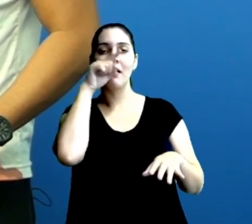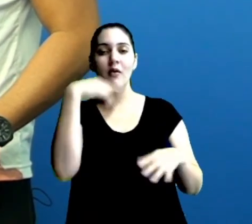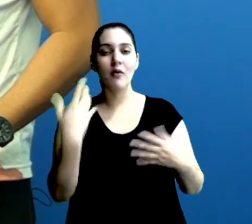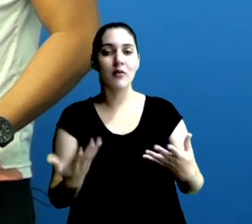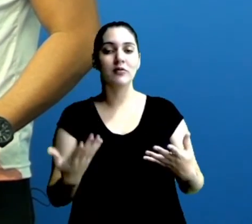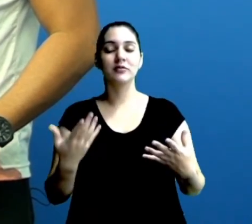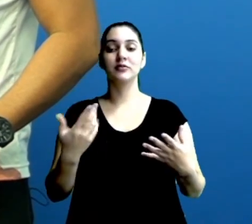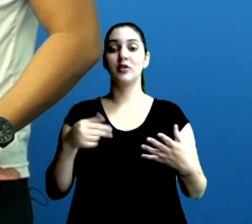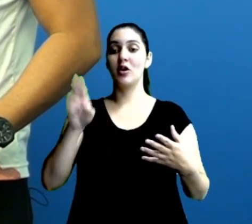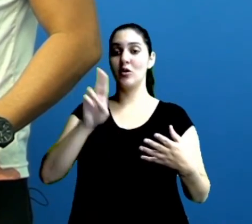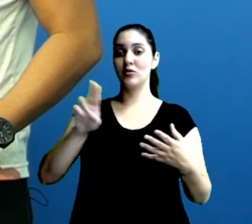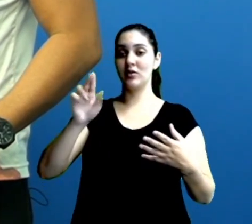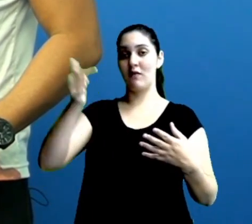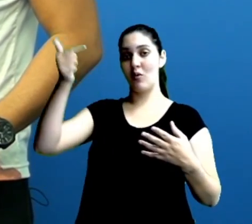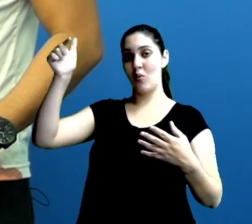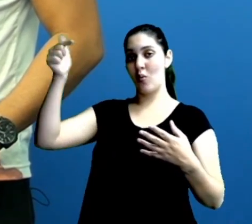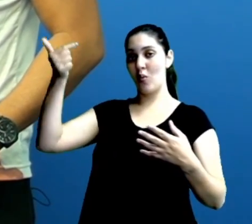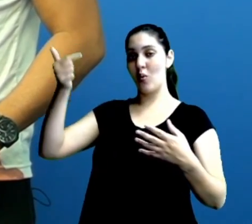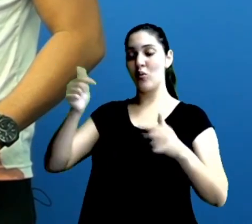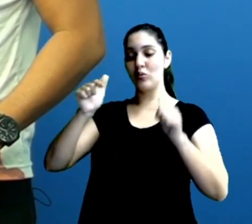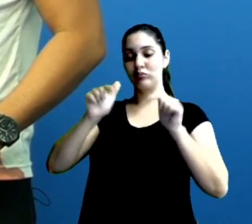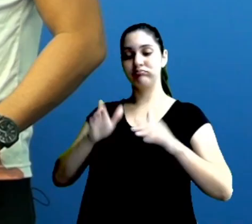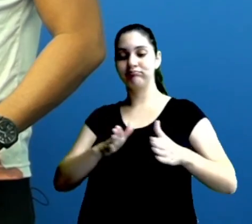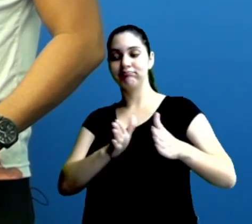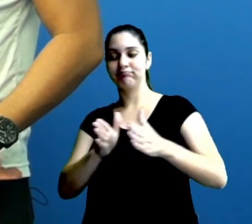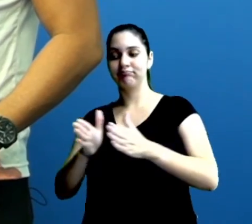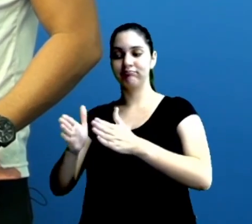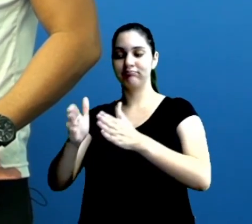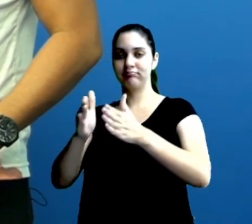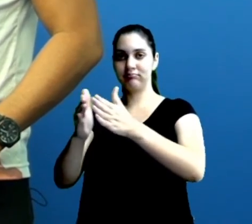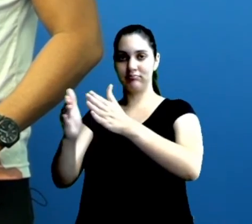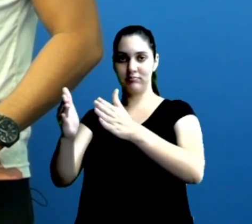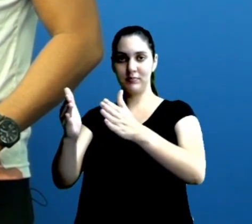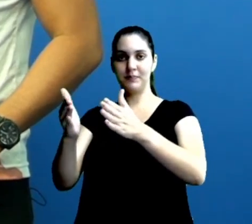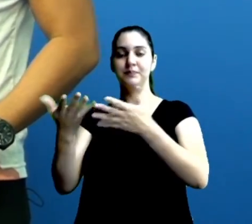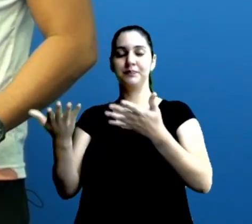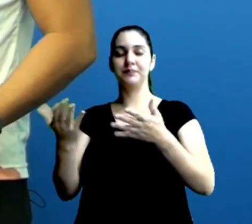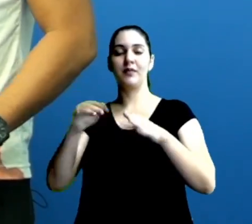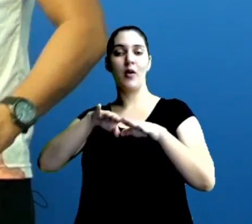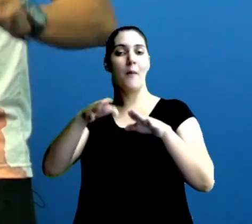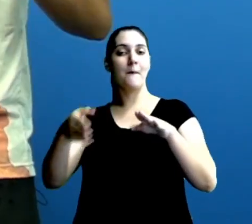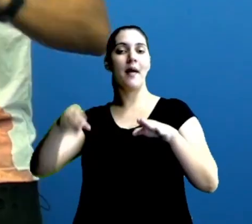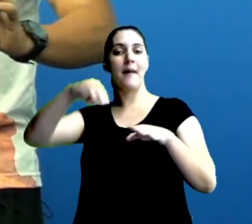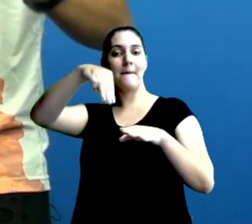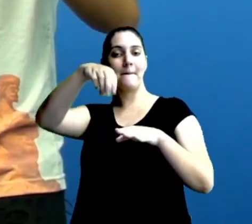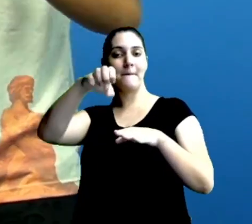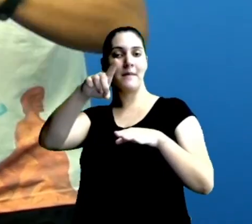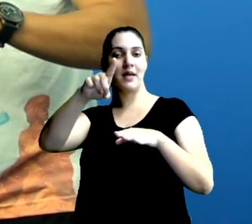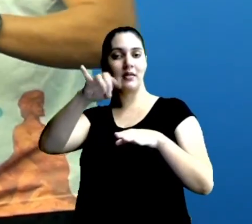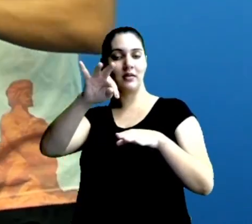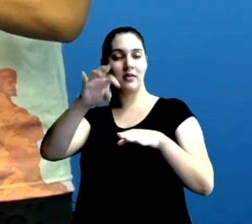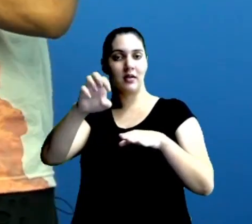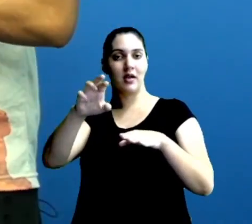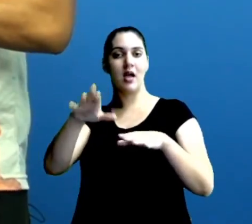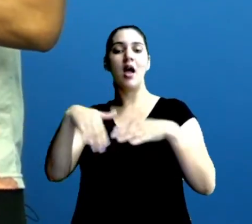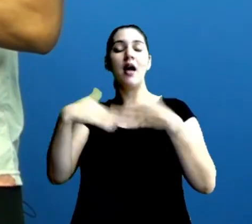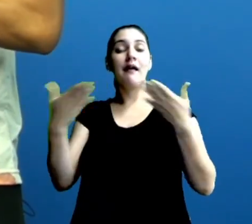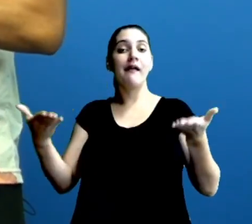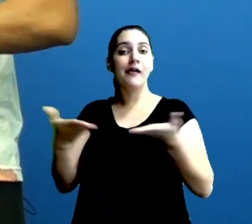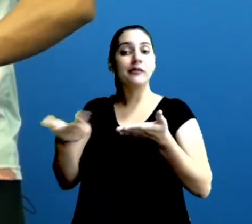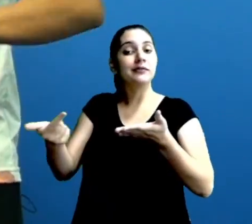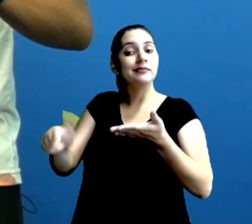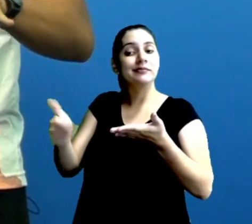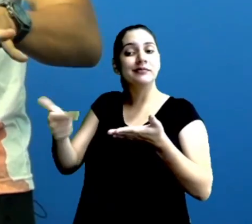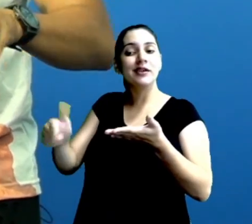usavam essa rota aqui, como vocês viram naquela hora, pelo mar Mediterrâneo. Agora, sem o